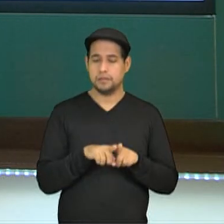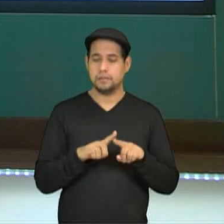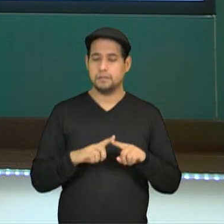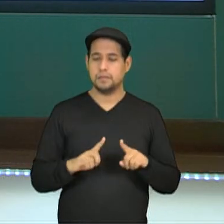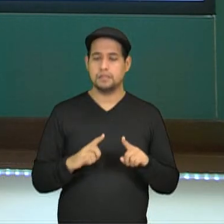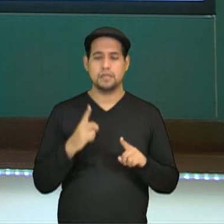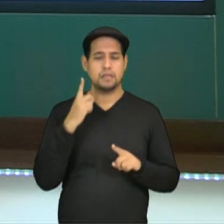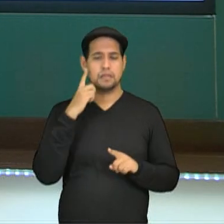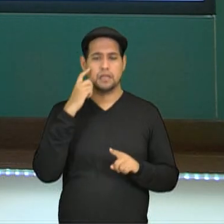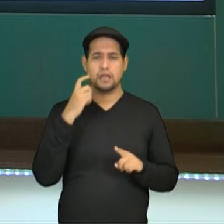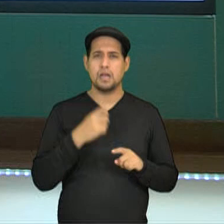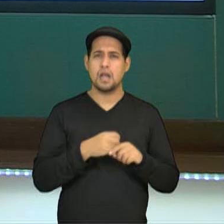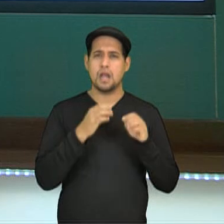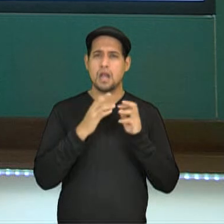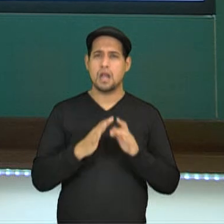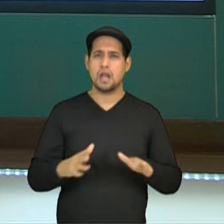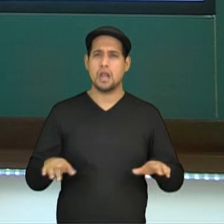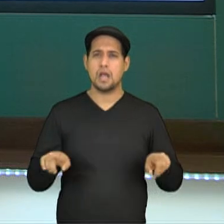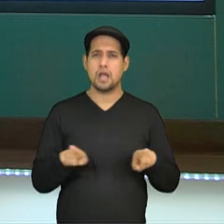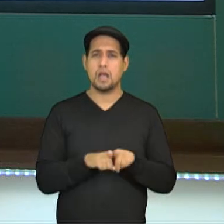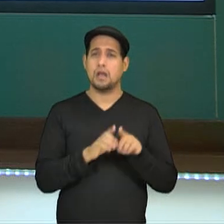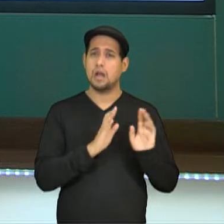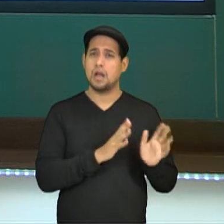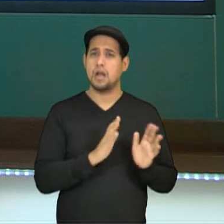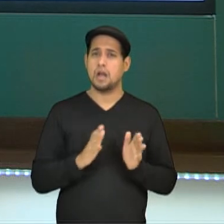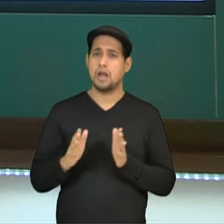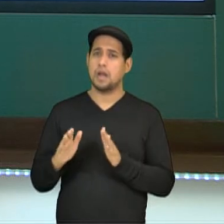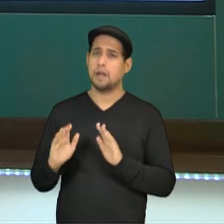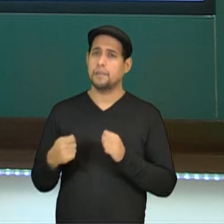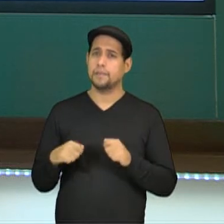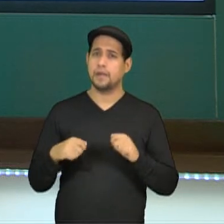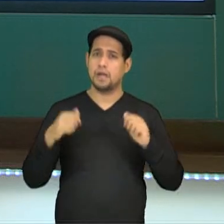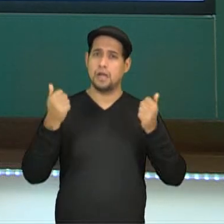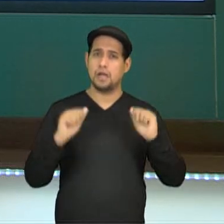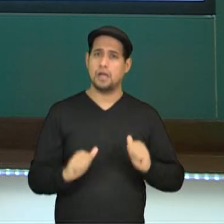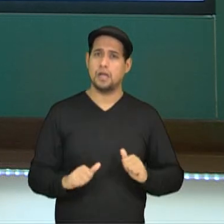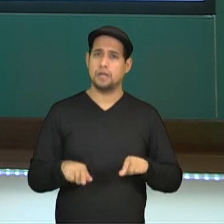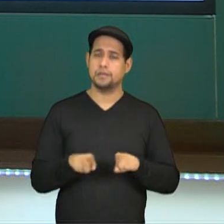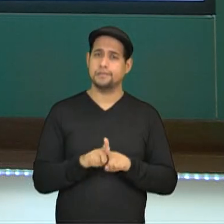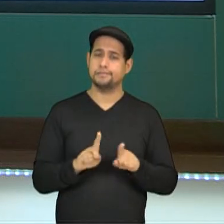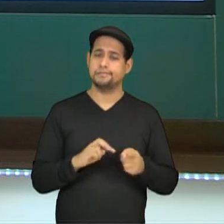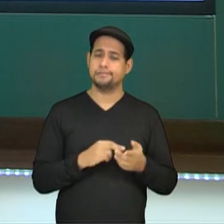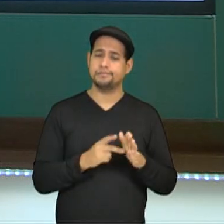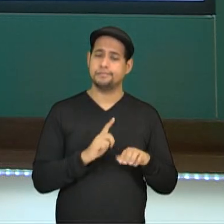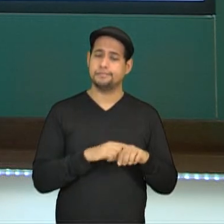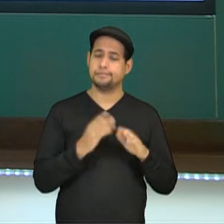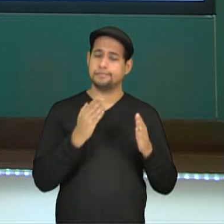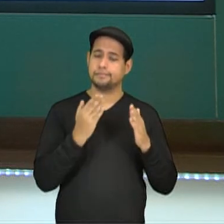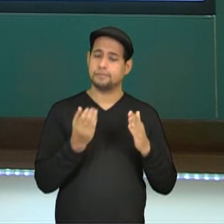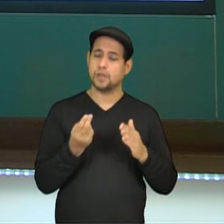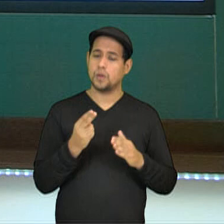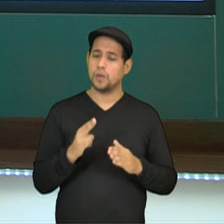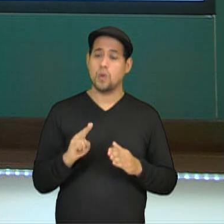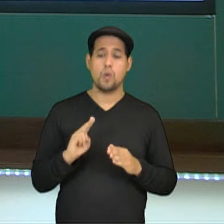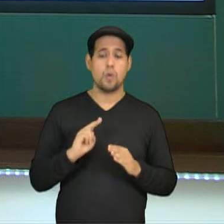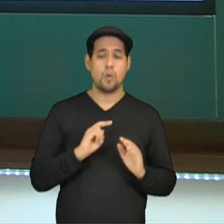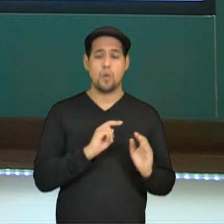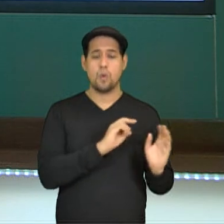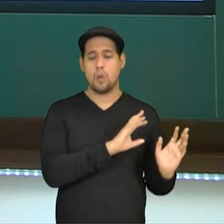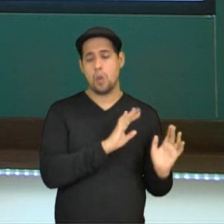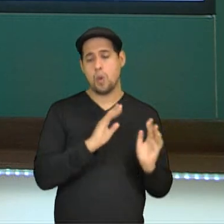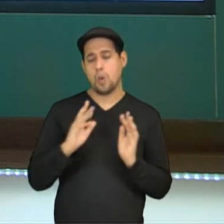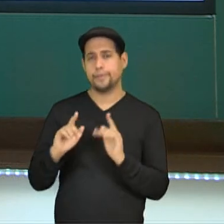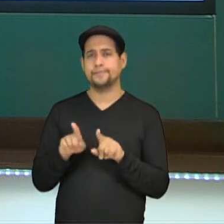essa questão da dimensão temporal vai depender de fazer aí uma análise se se trata de tempo psicológico ou